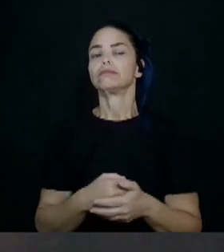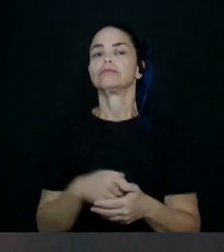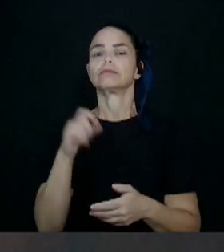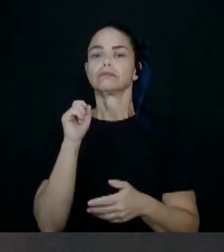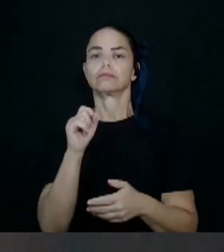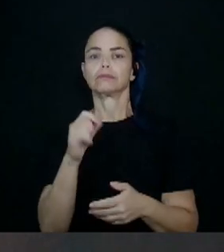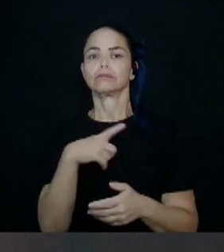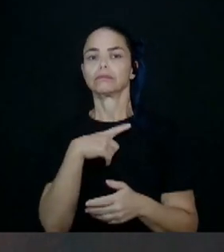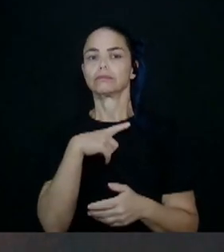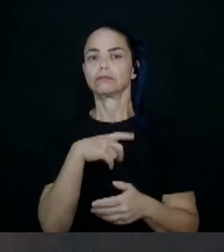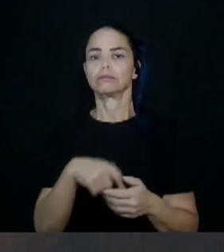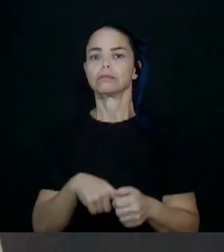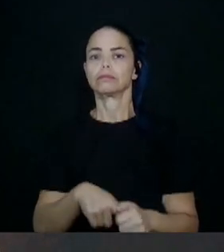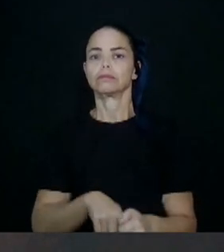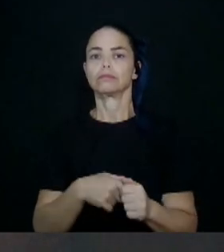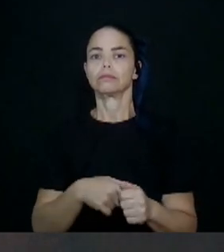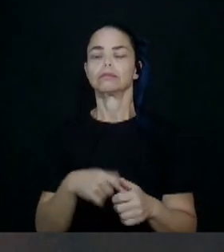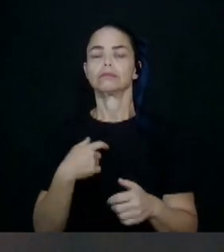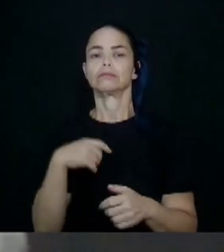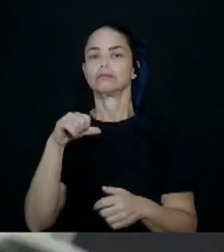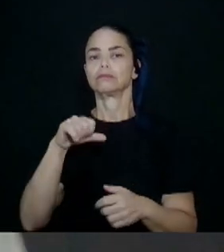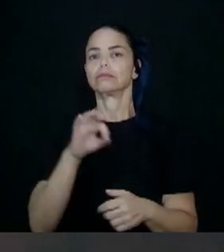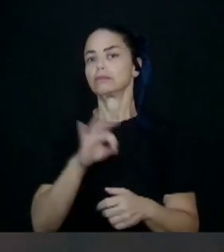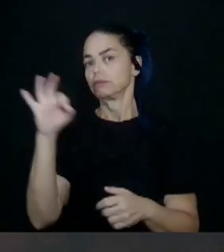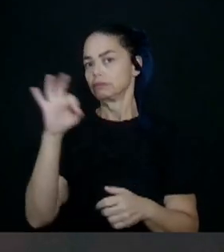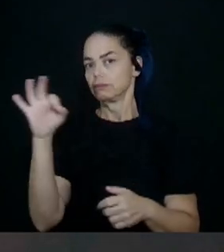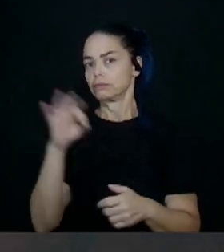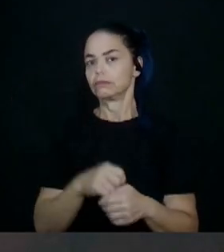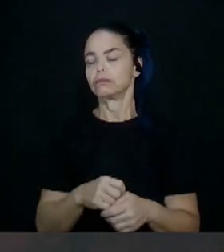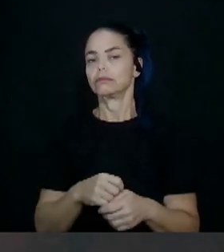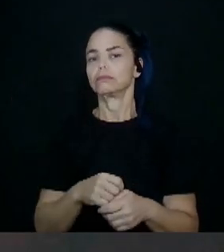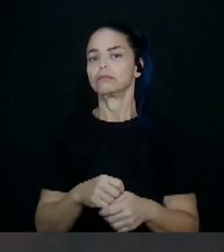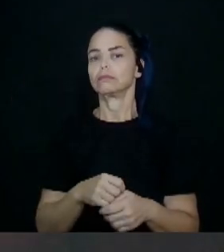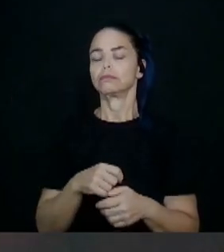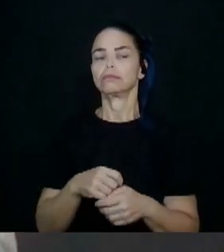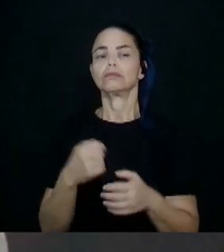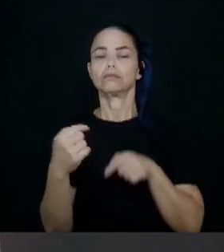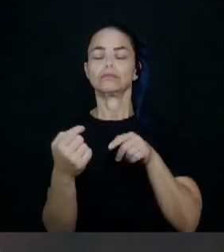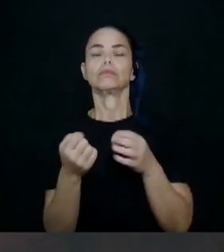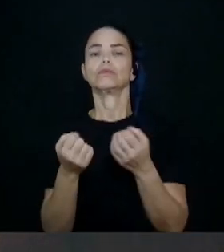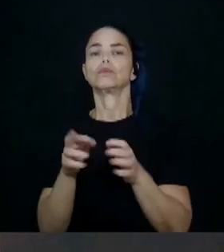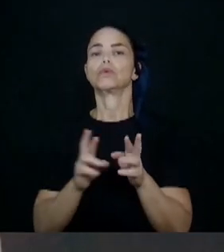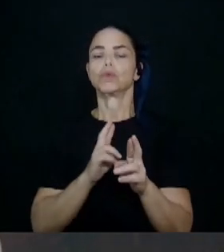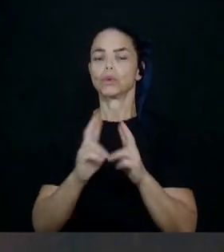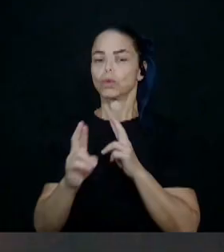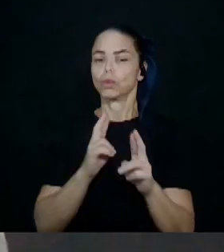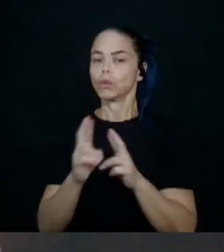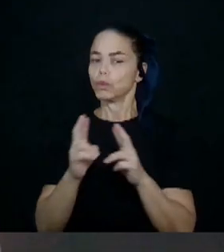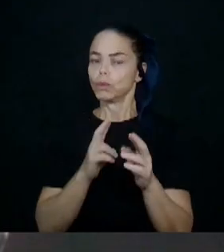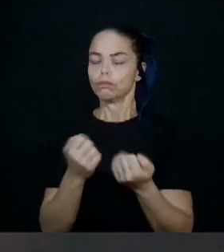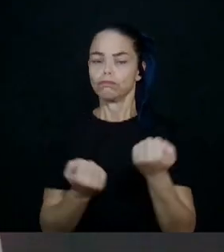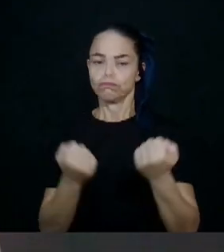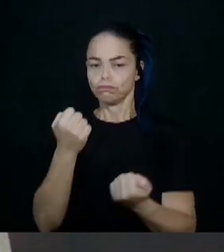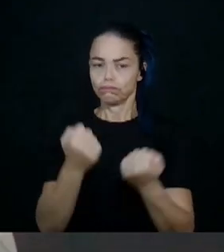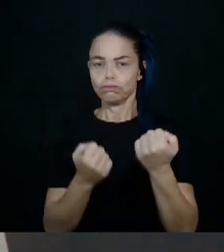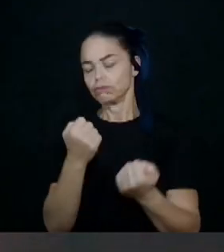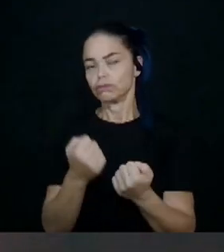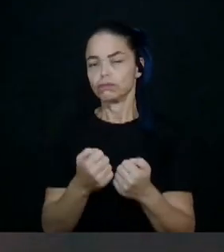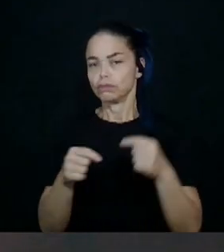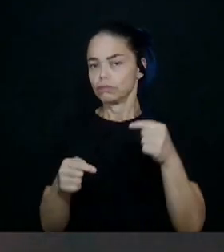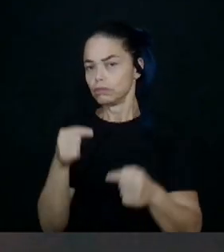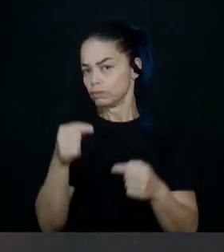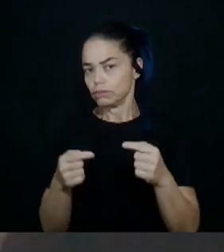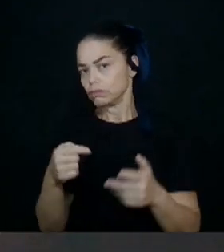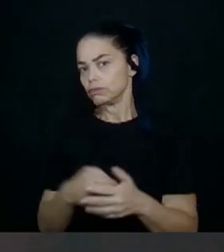temos aí a 90% modal, que é a estrada, né? Cadê a questão das políticas? Vamos ter aí